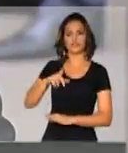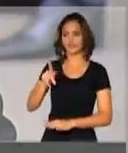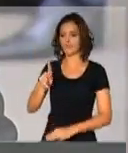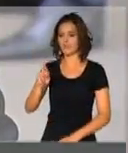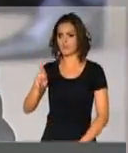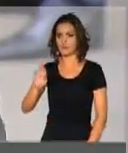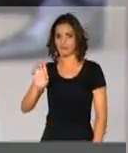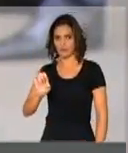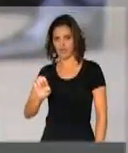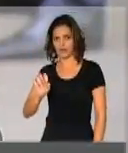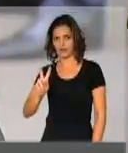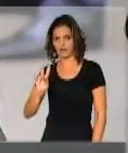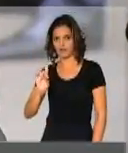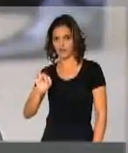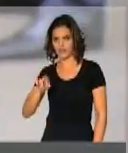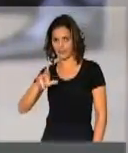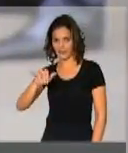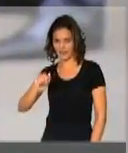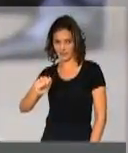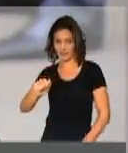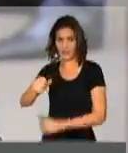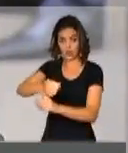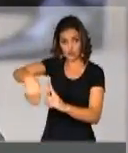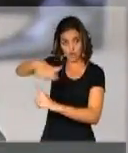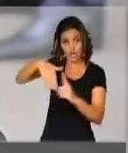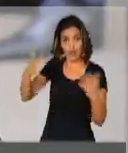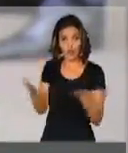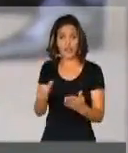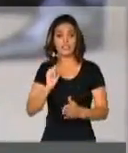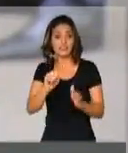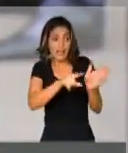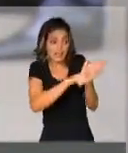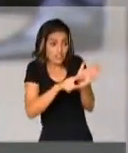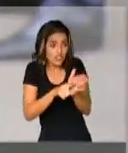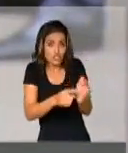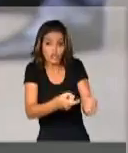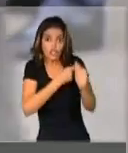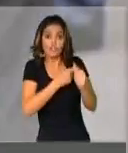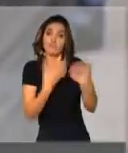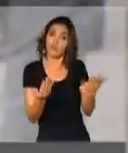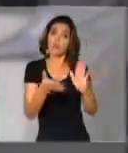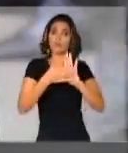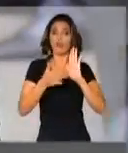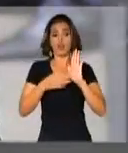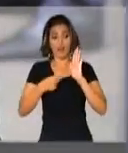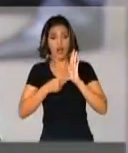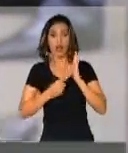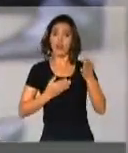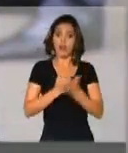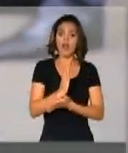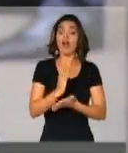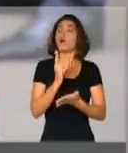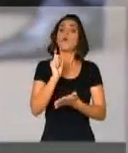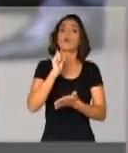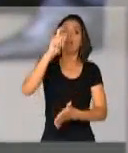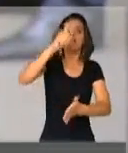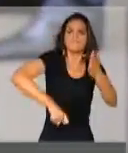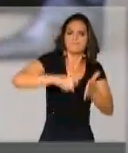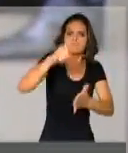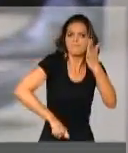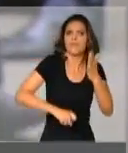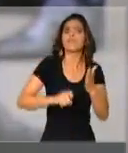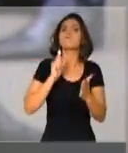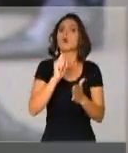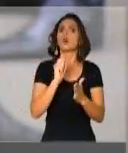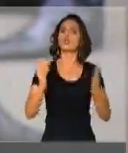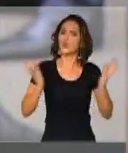esse momento. Se tem alguma possibilidade de déficit, vamos fazer uma proposta para combater as grandes fortunas e os privilégios, que